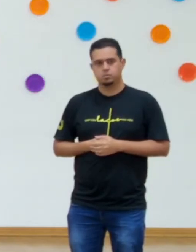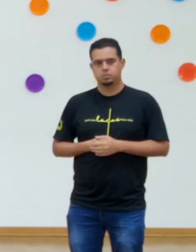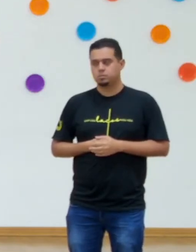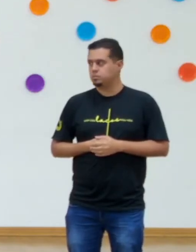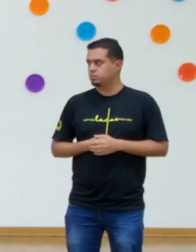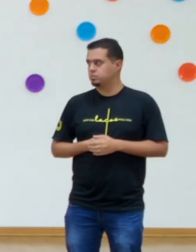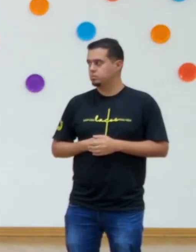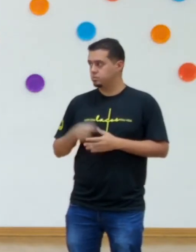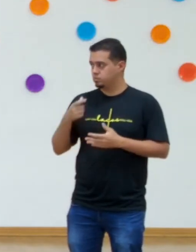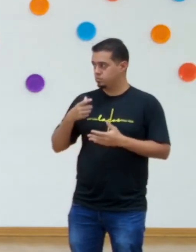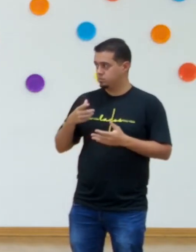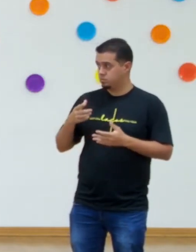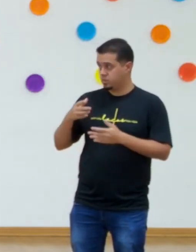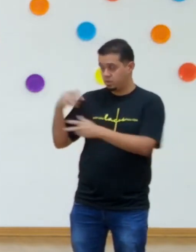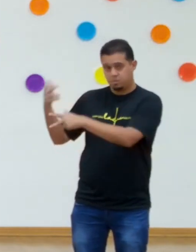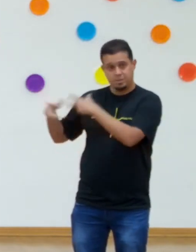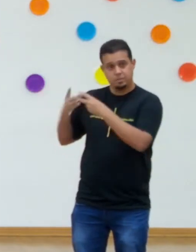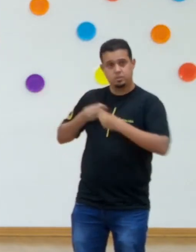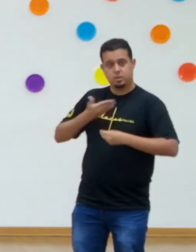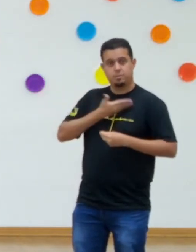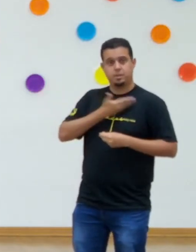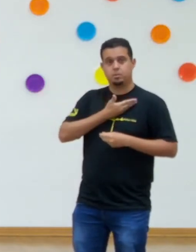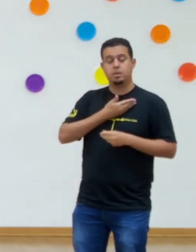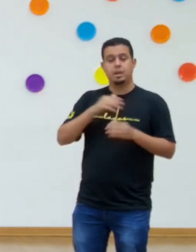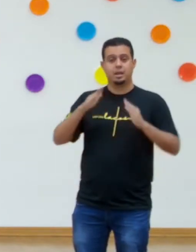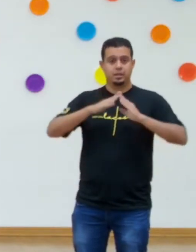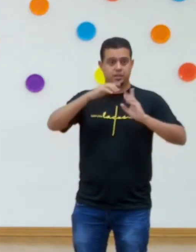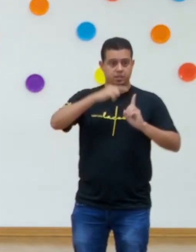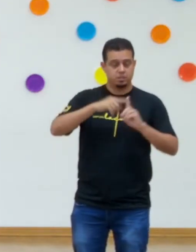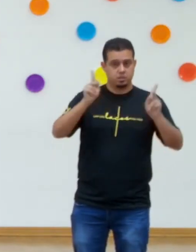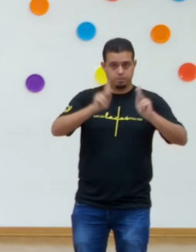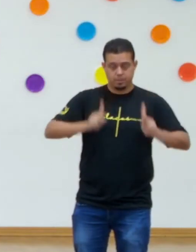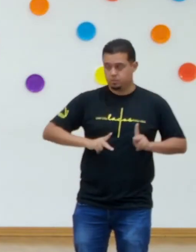Eu recebi de um amigo esse livro, A Igreja Pacificadora.